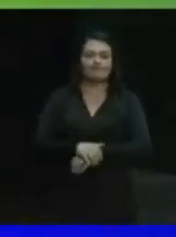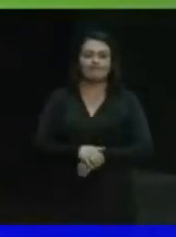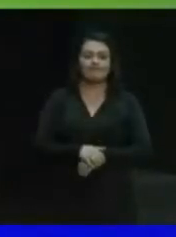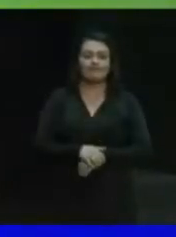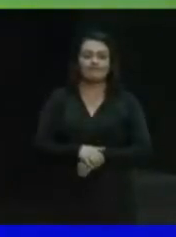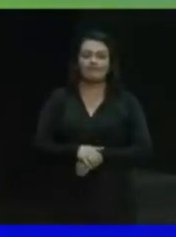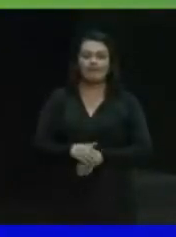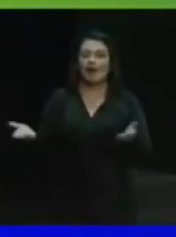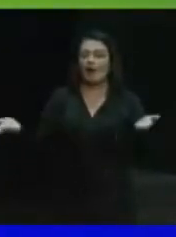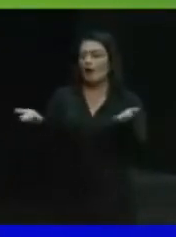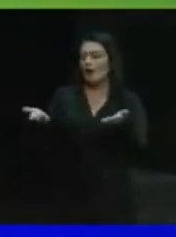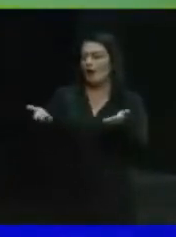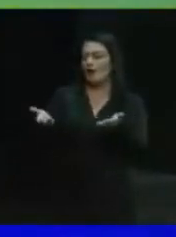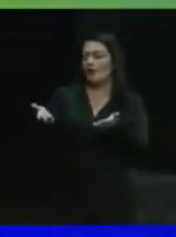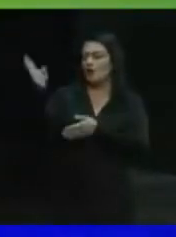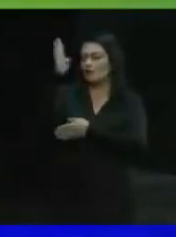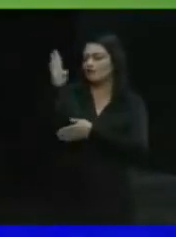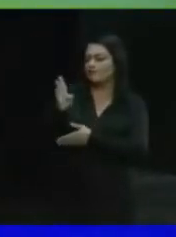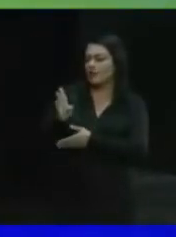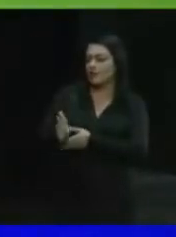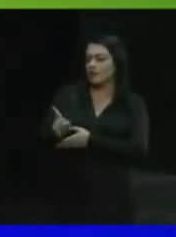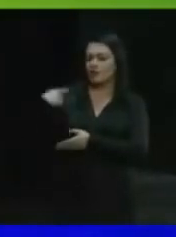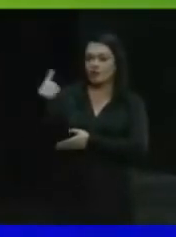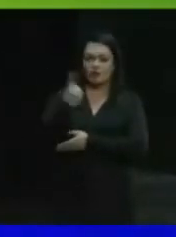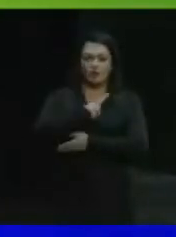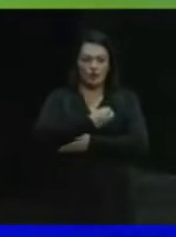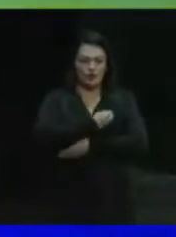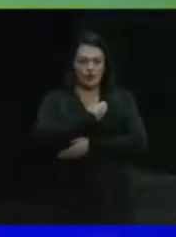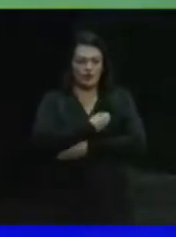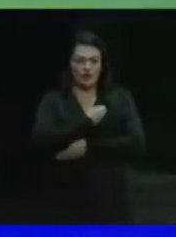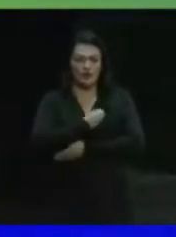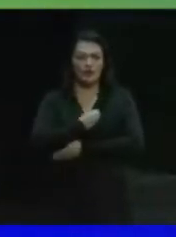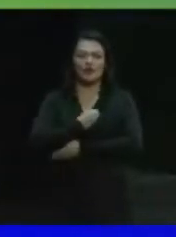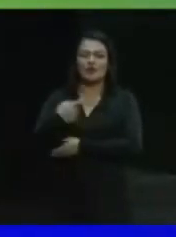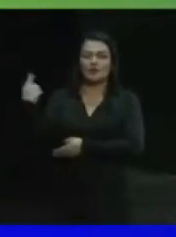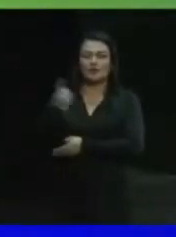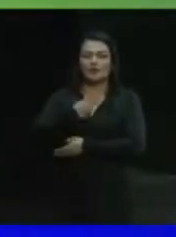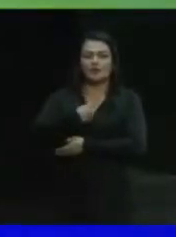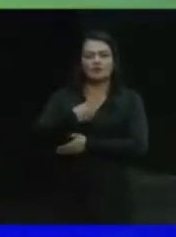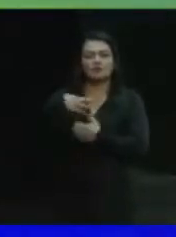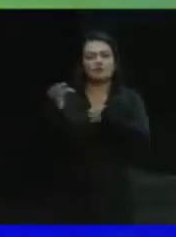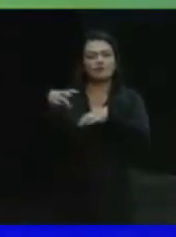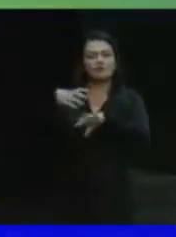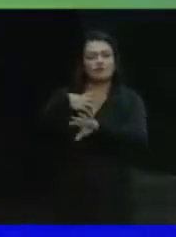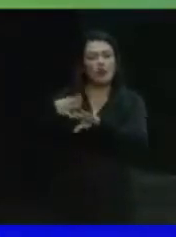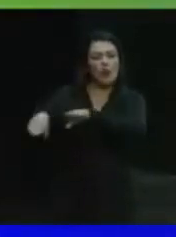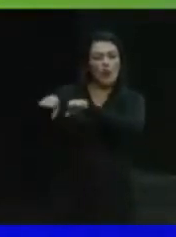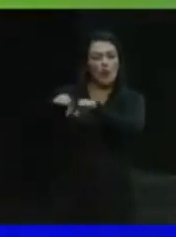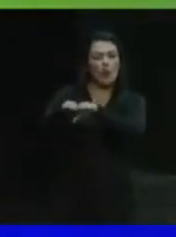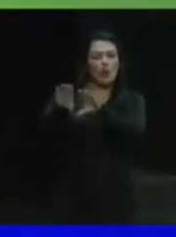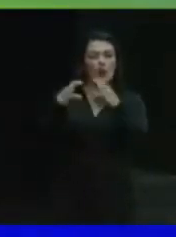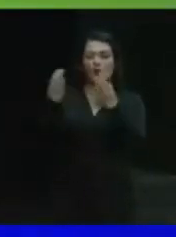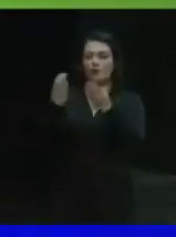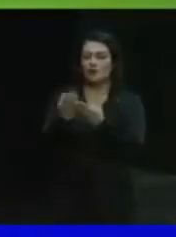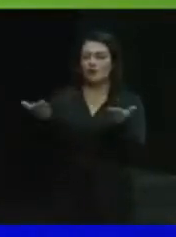Mas nesse país que compartilhamos, o nosso senso de comunidade impede que adotemos